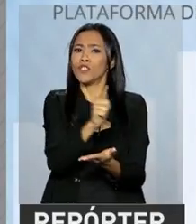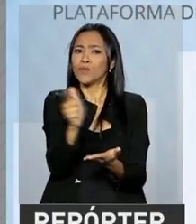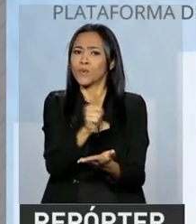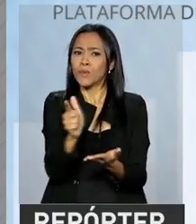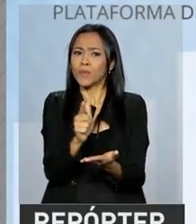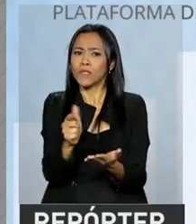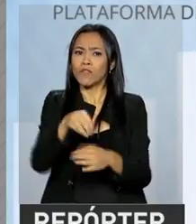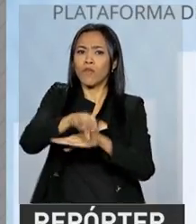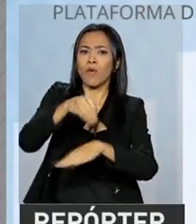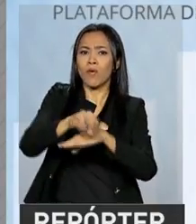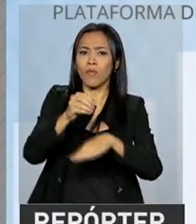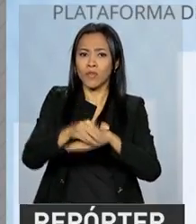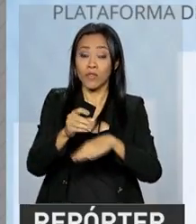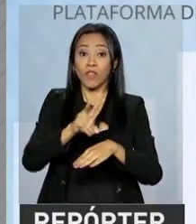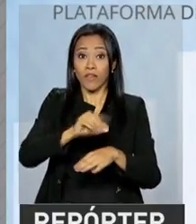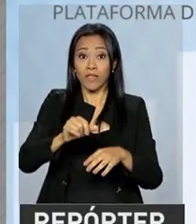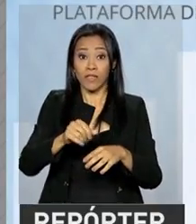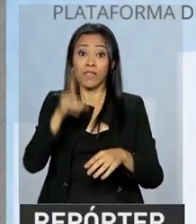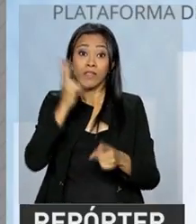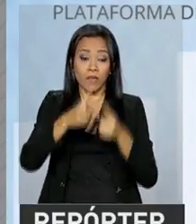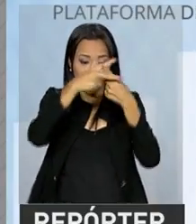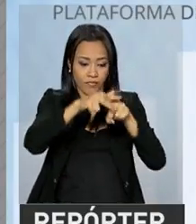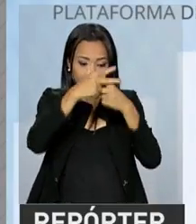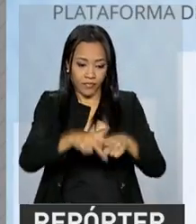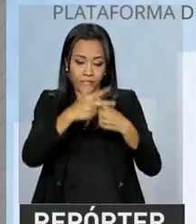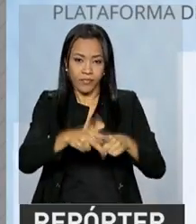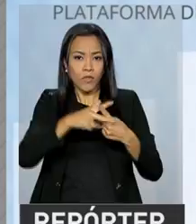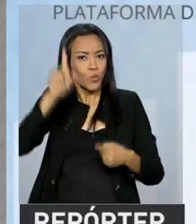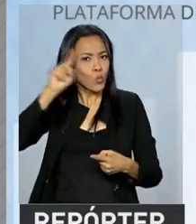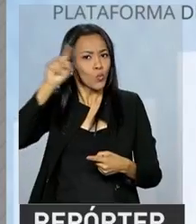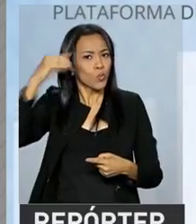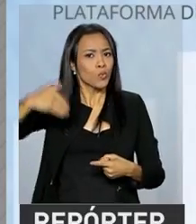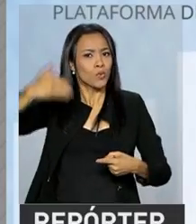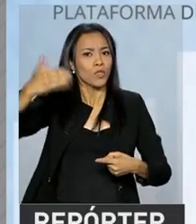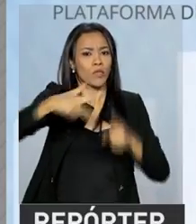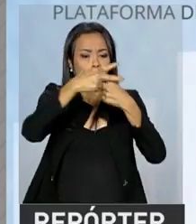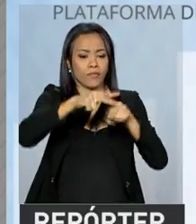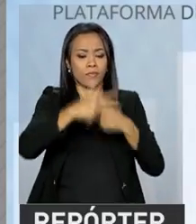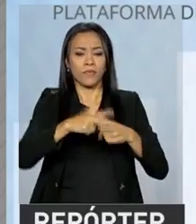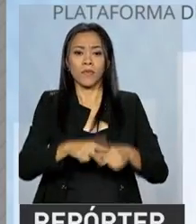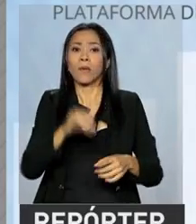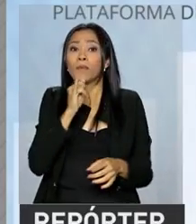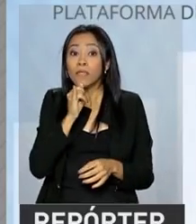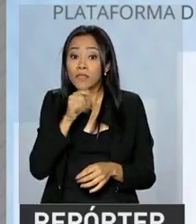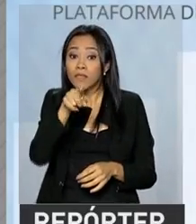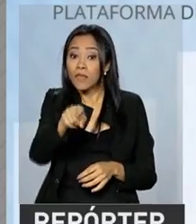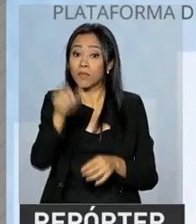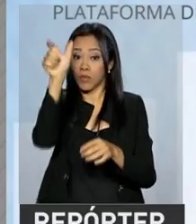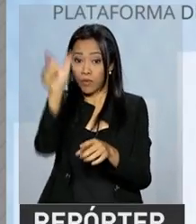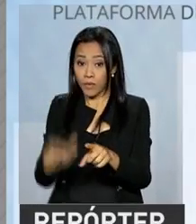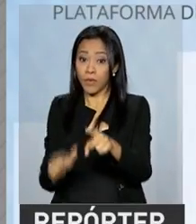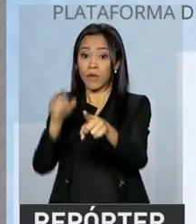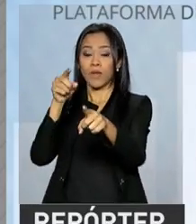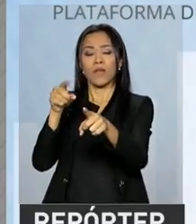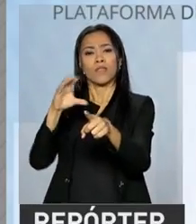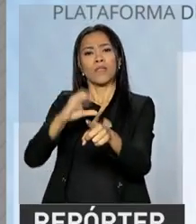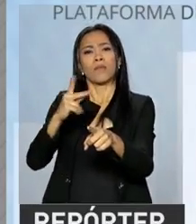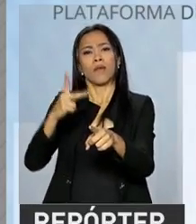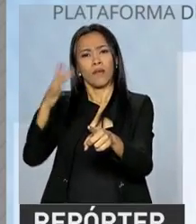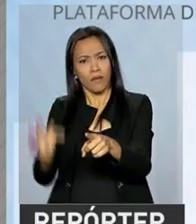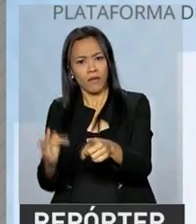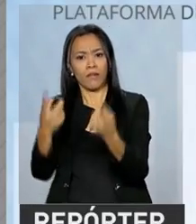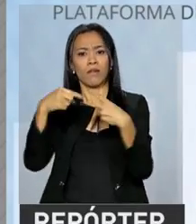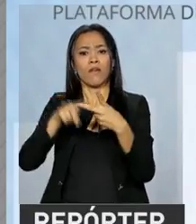dados que vão ser atualizadas diariamente entre elas o cadastro de pessoas físicas o registro nacional